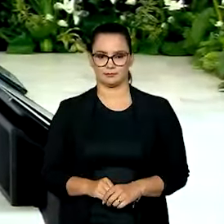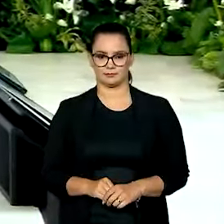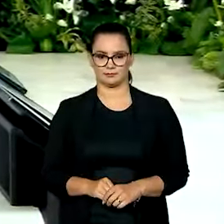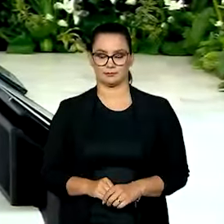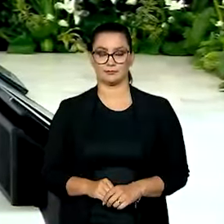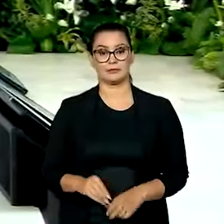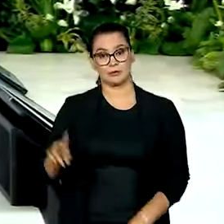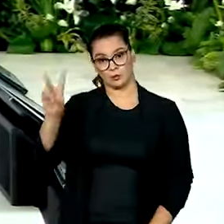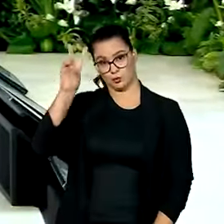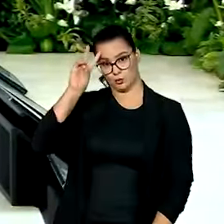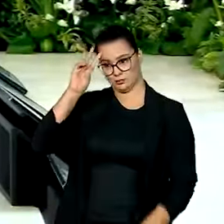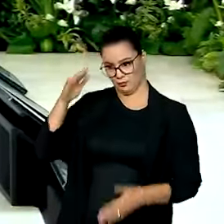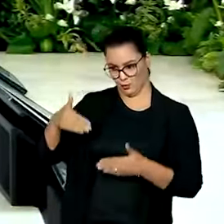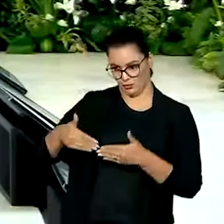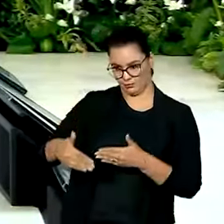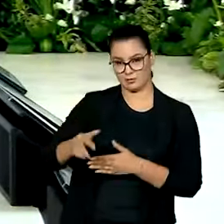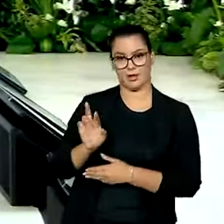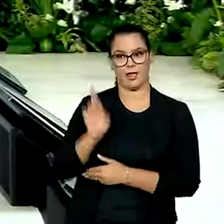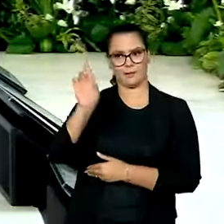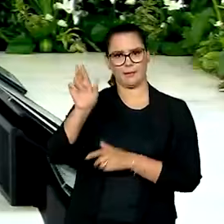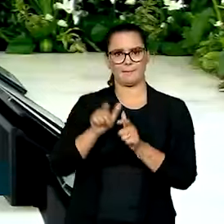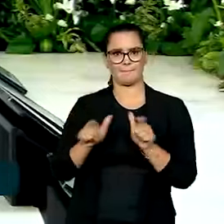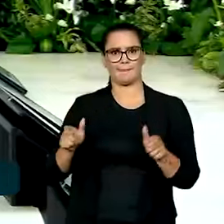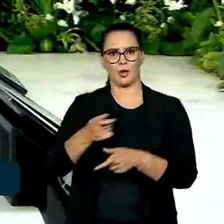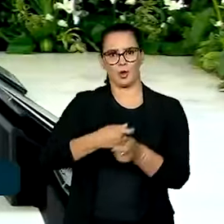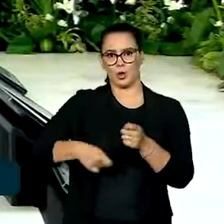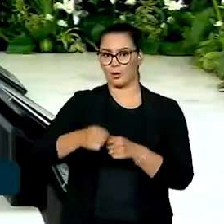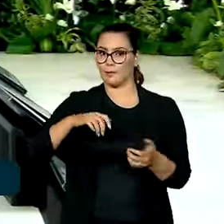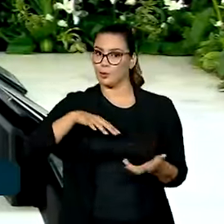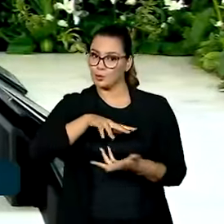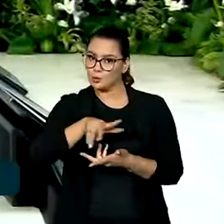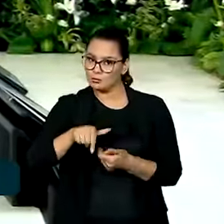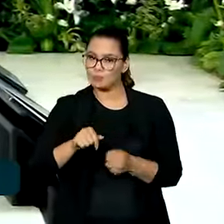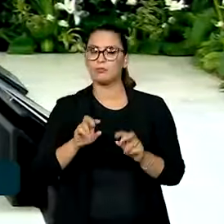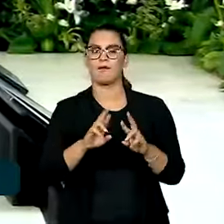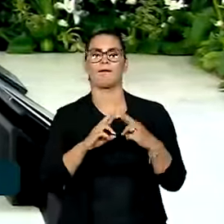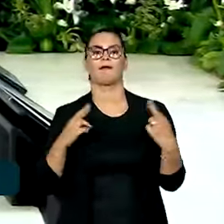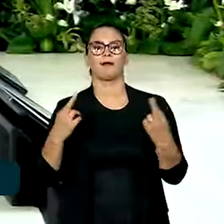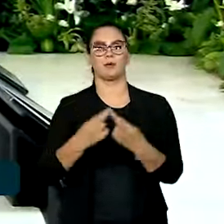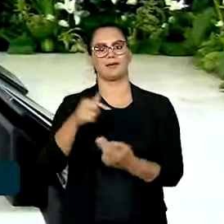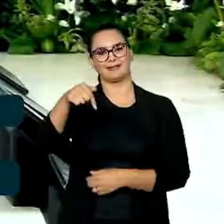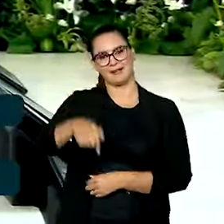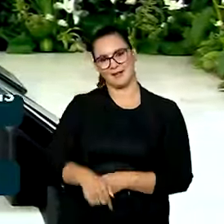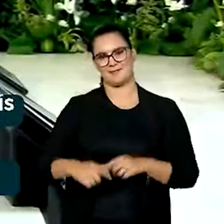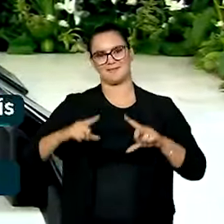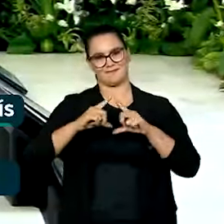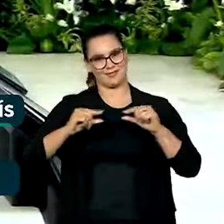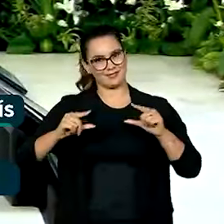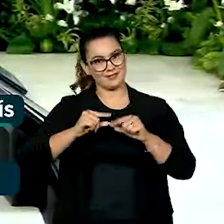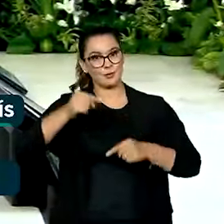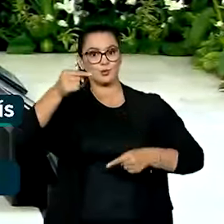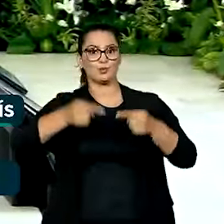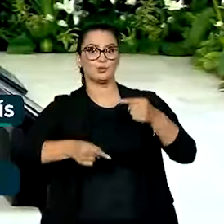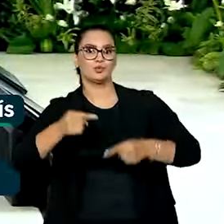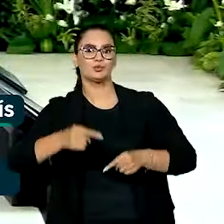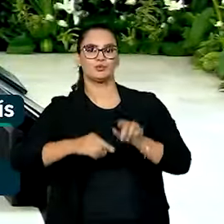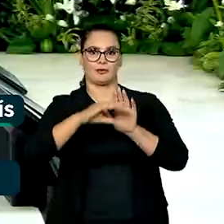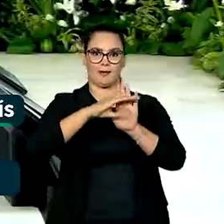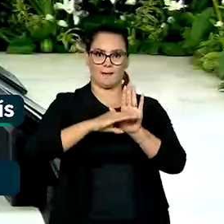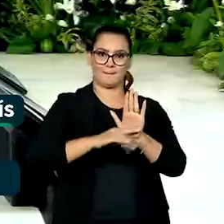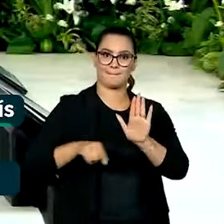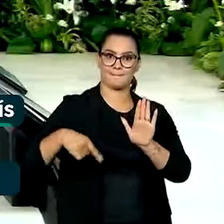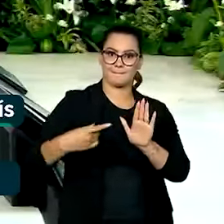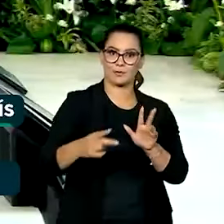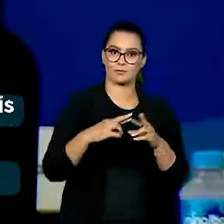Desde segunda-feira, representantes das maiores economias do mundo estão reunidos aqui em Brasília para discutir a pauta do